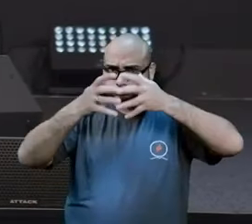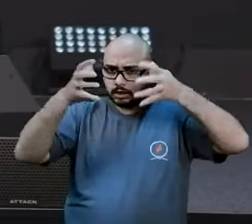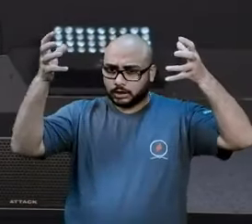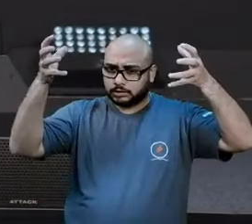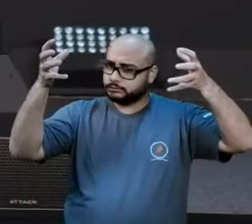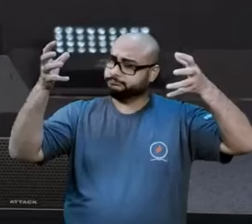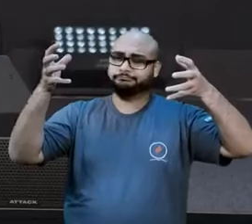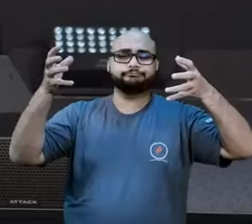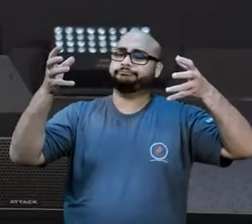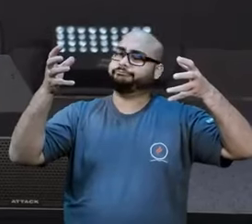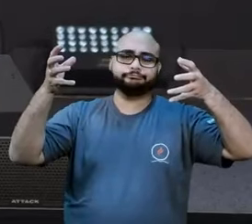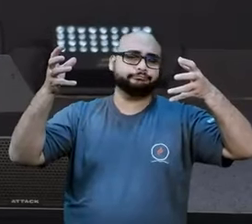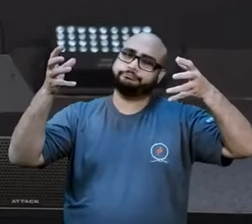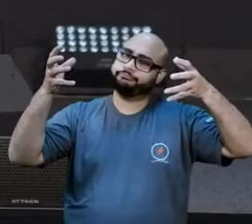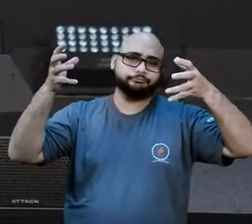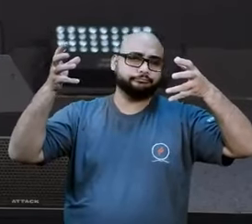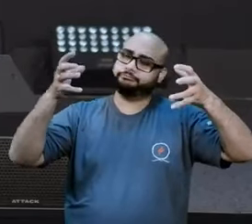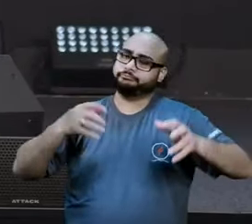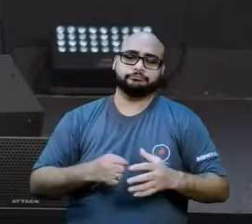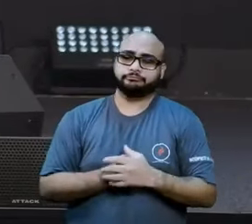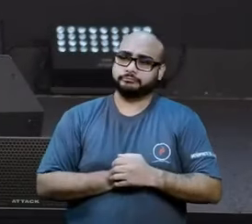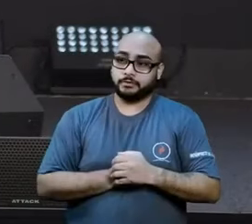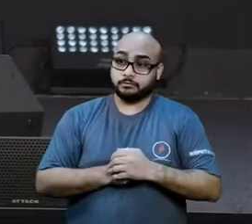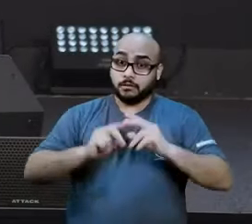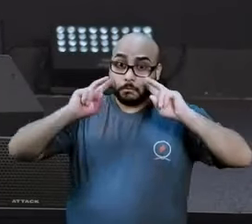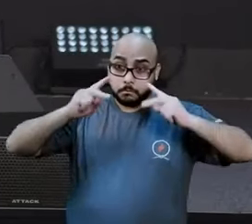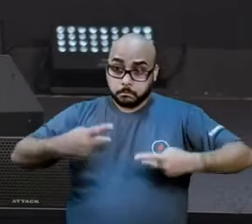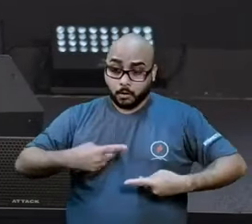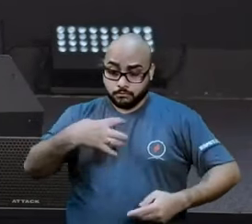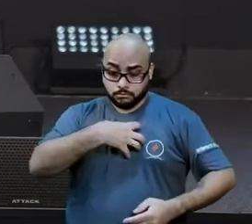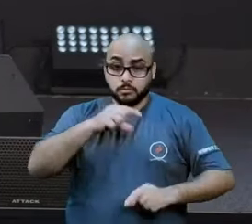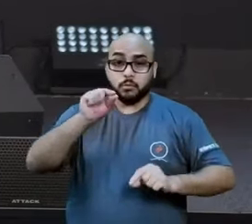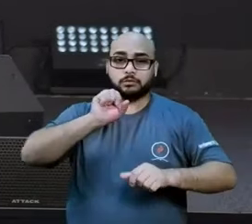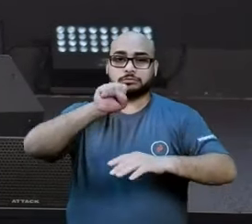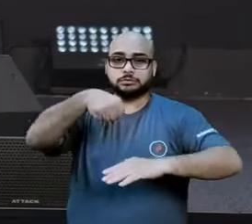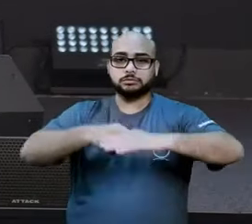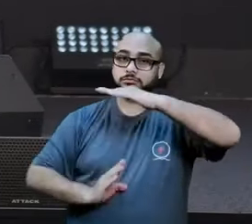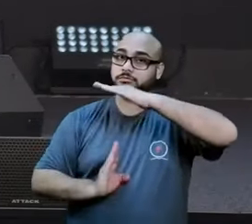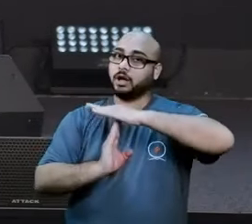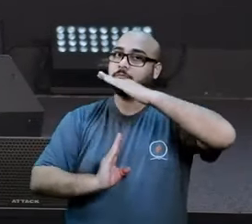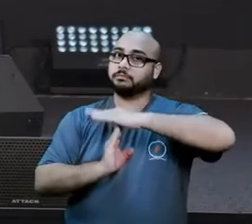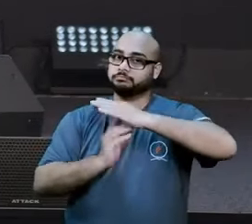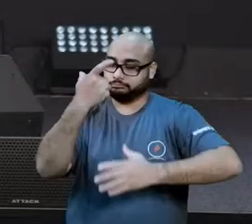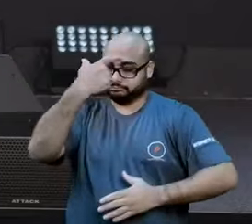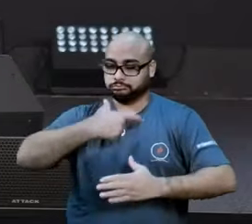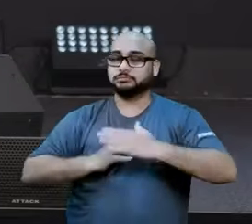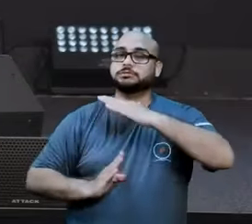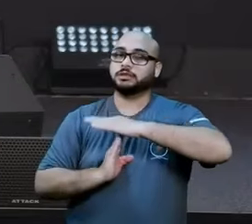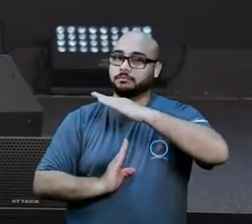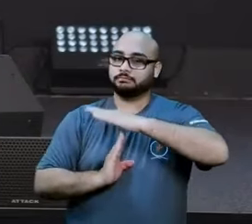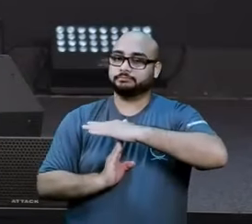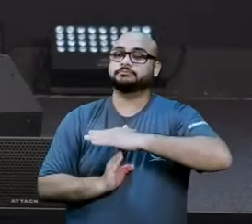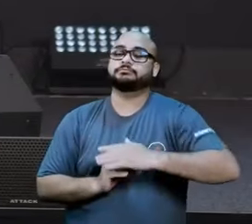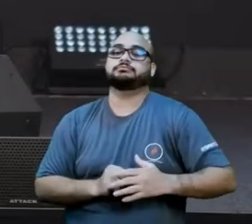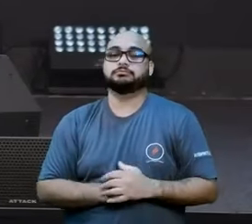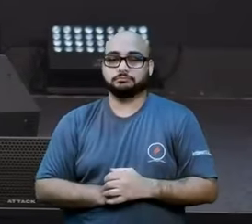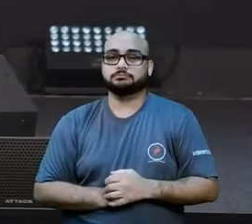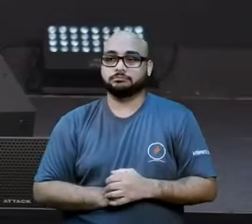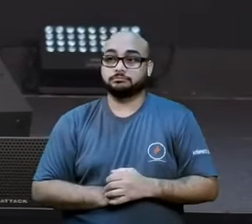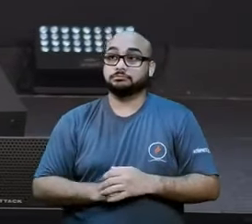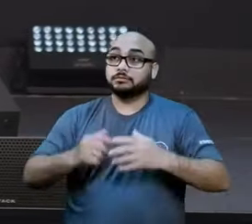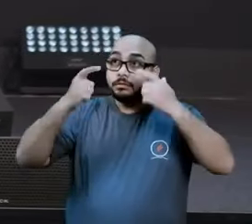como homem a mente humana ela se desenvolve através de